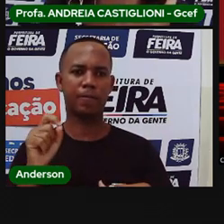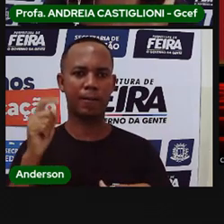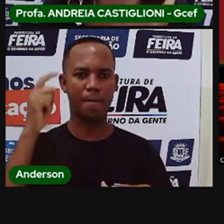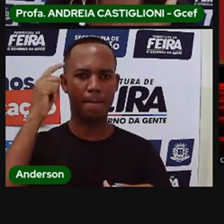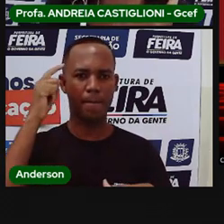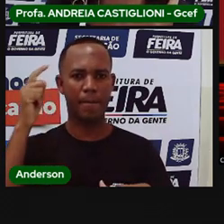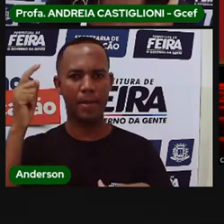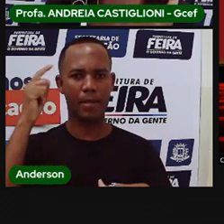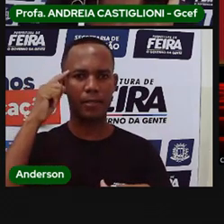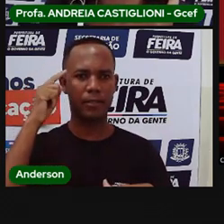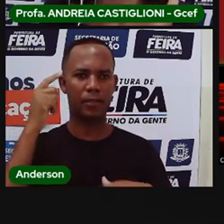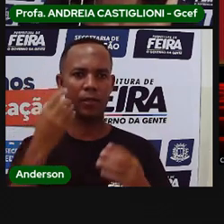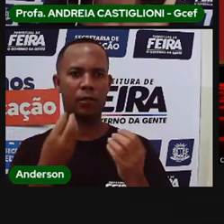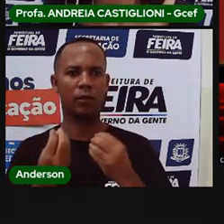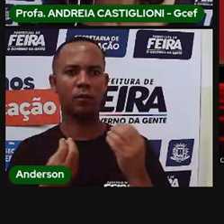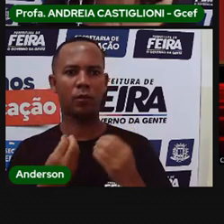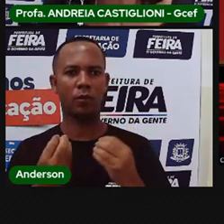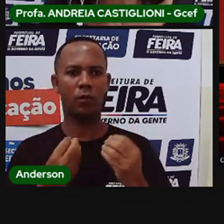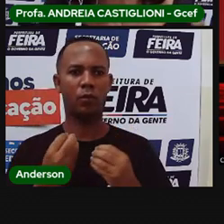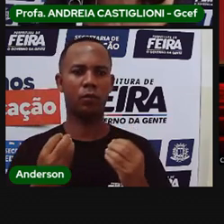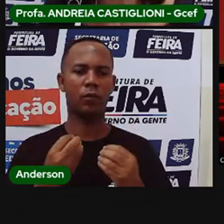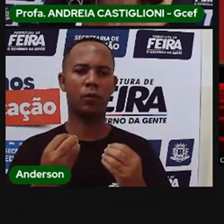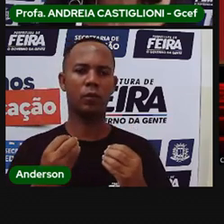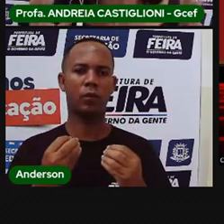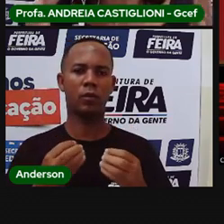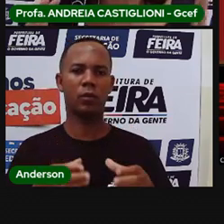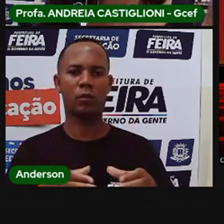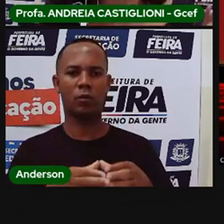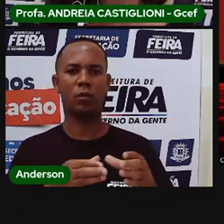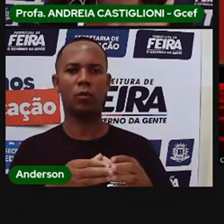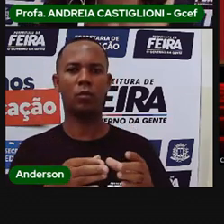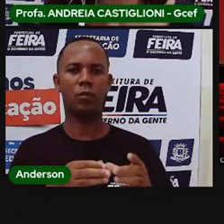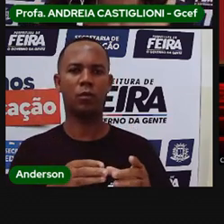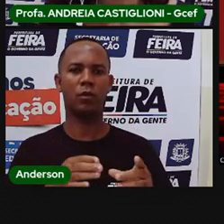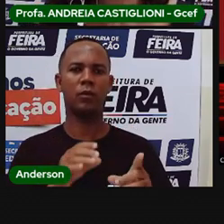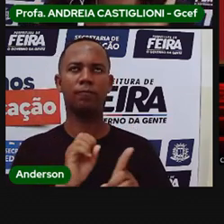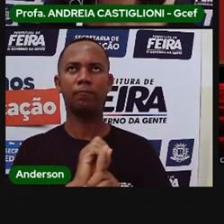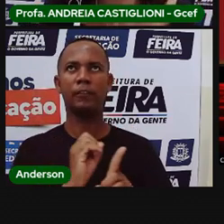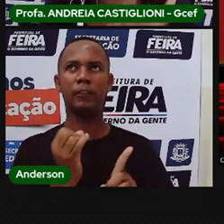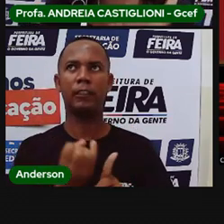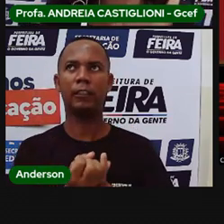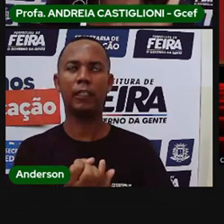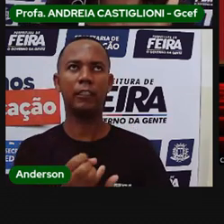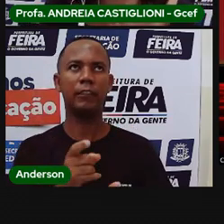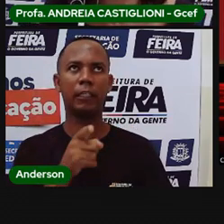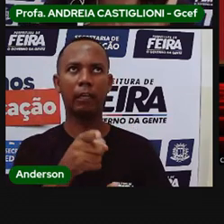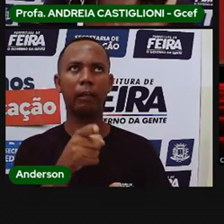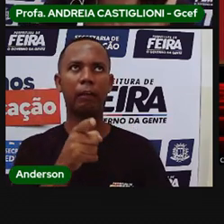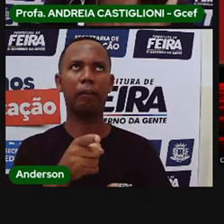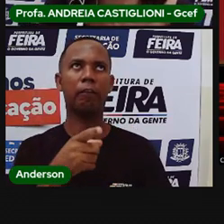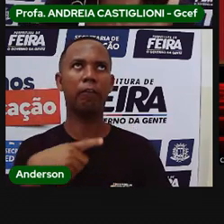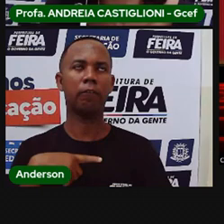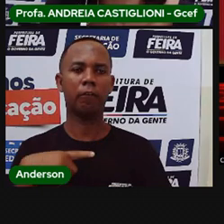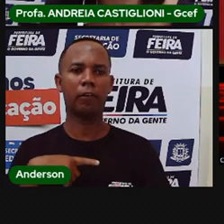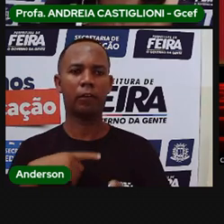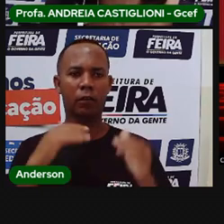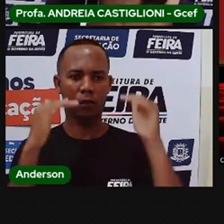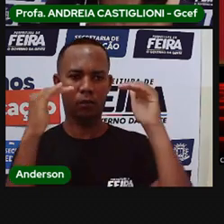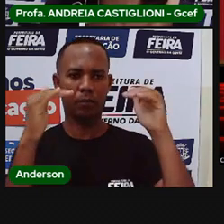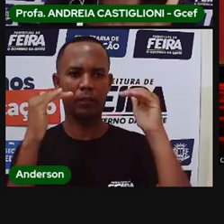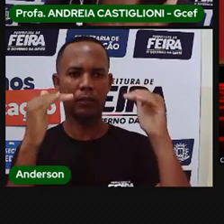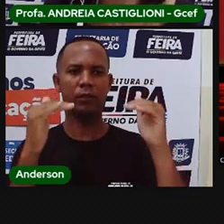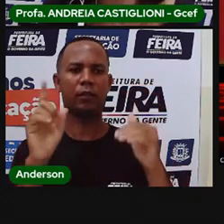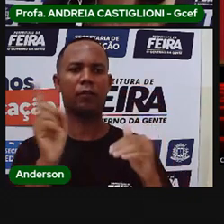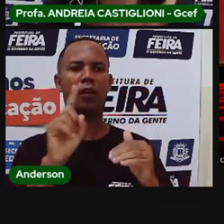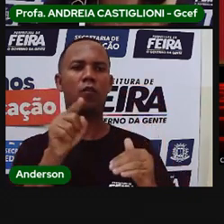que a sociedade coloca, né? Verdade. Dentro de caixinhas. E o que é diferente é quando você é você mesmo,